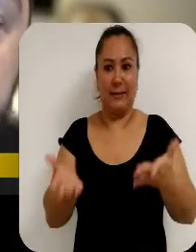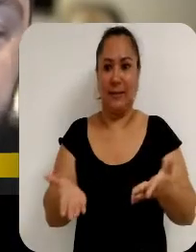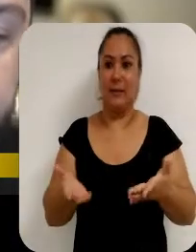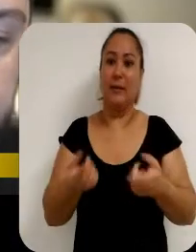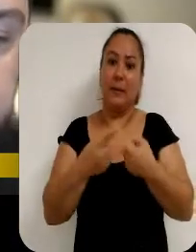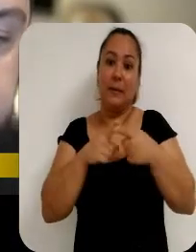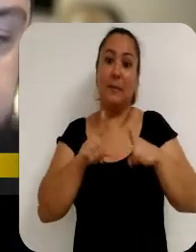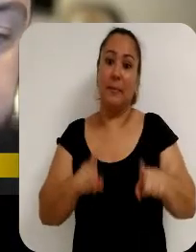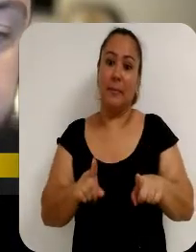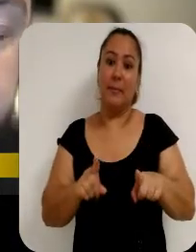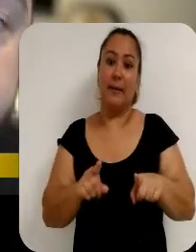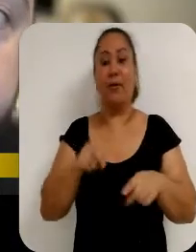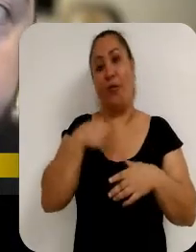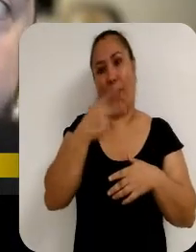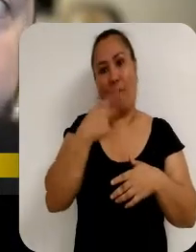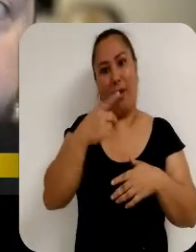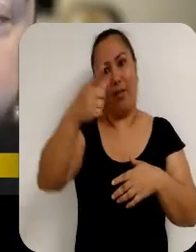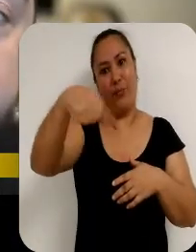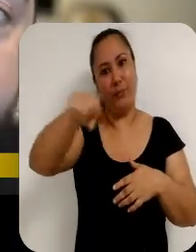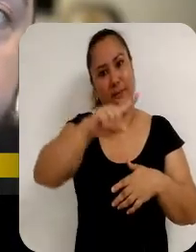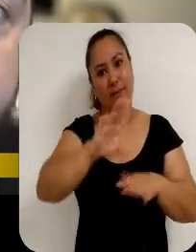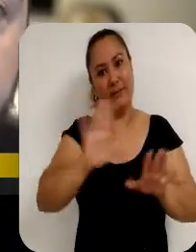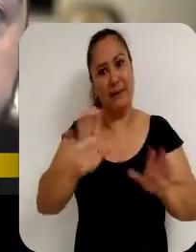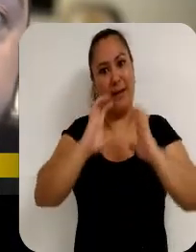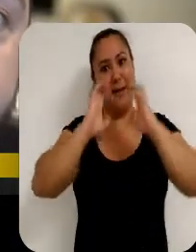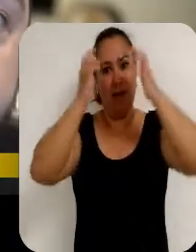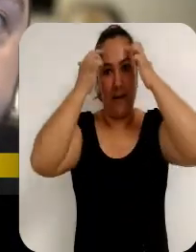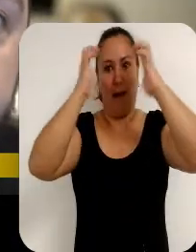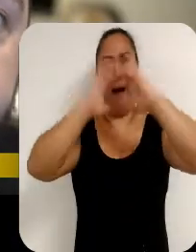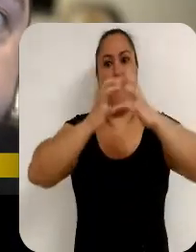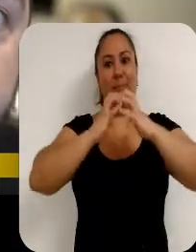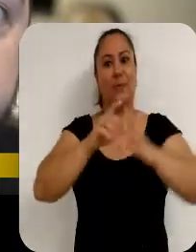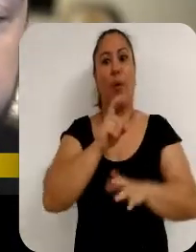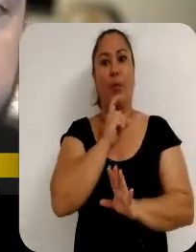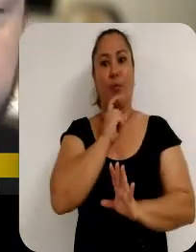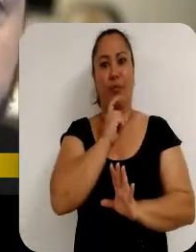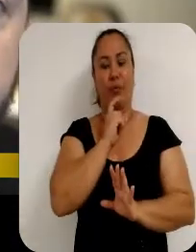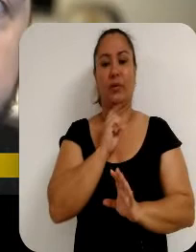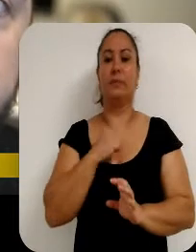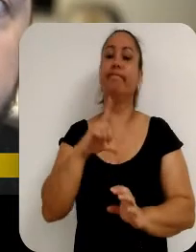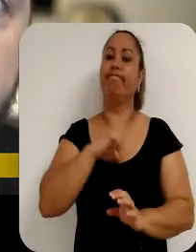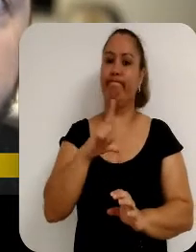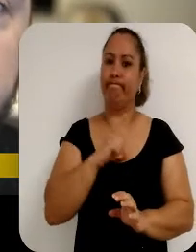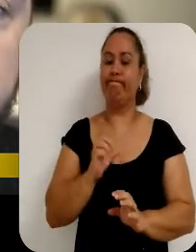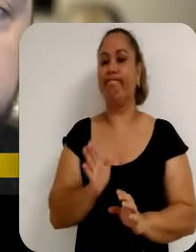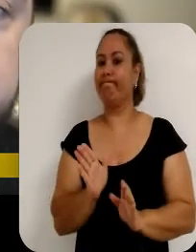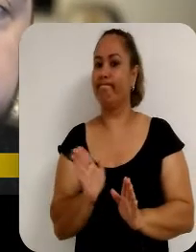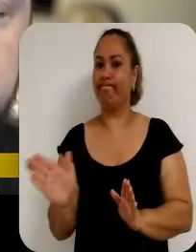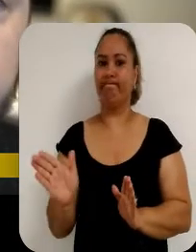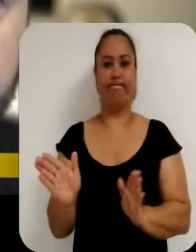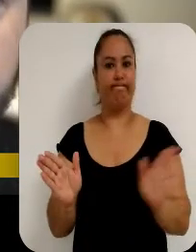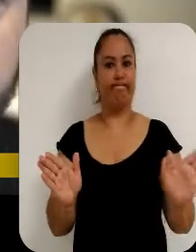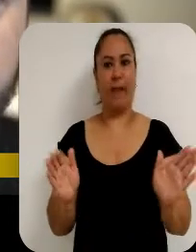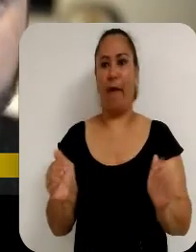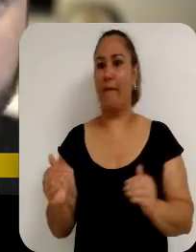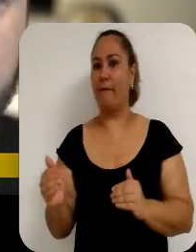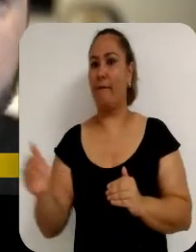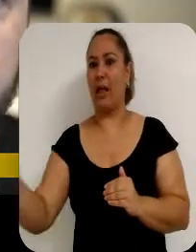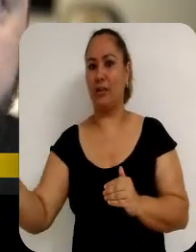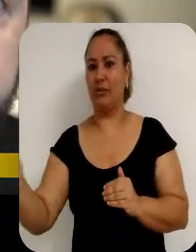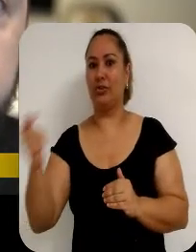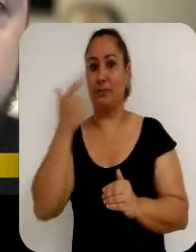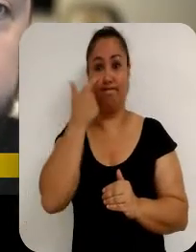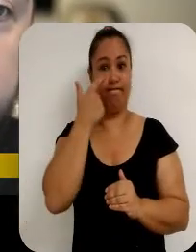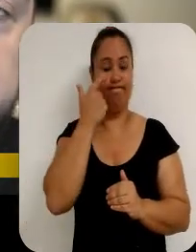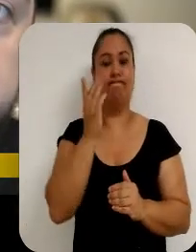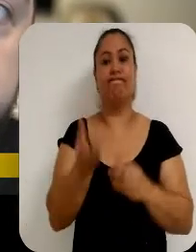vocês de cabeça fria. A gente tem esses dois cenários pela frente aqui. A gente tem um cenário em que